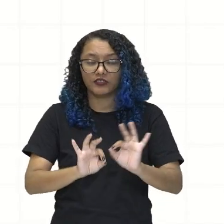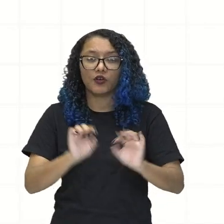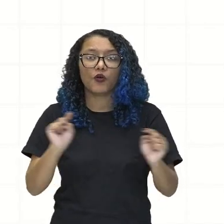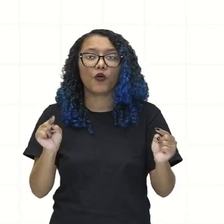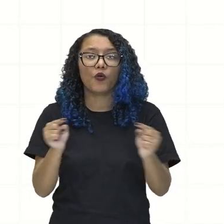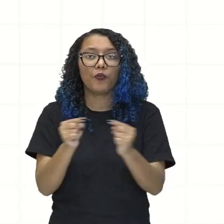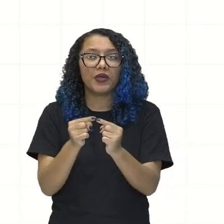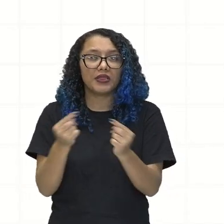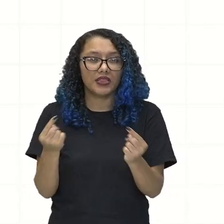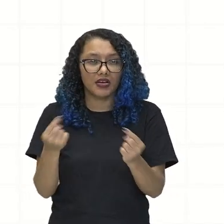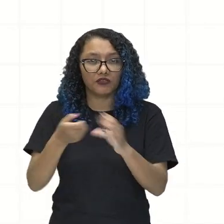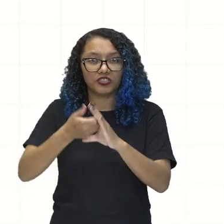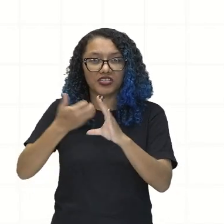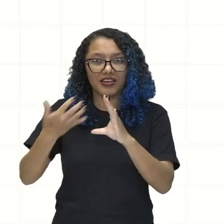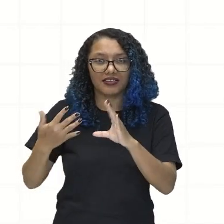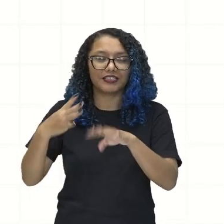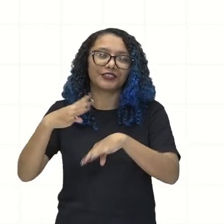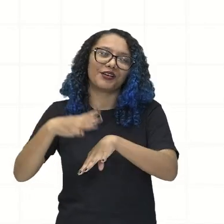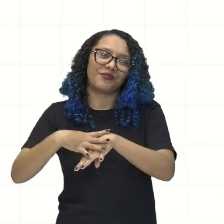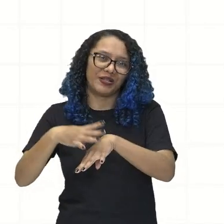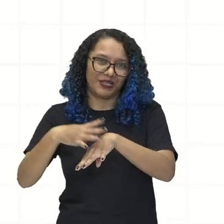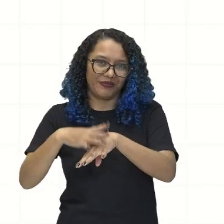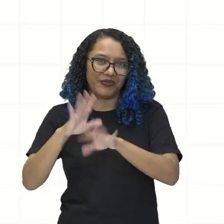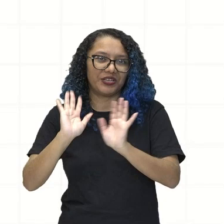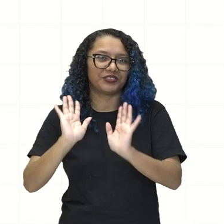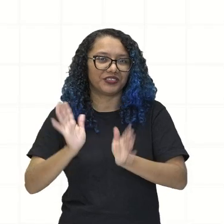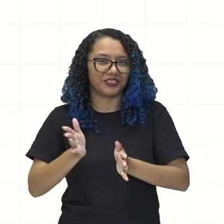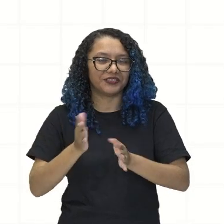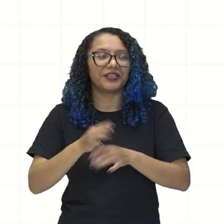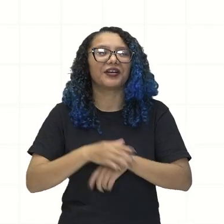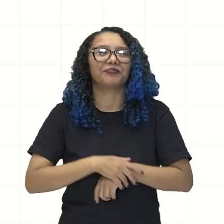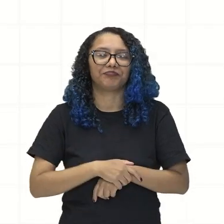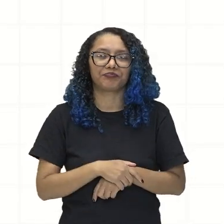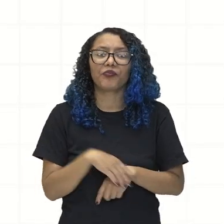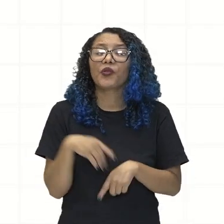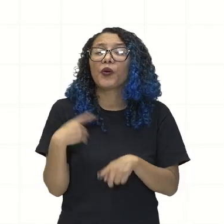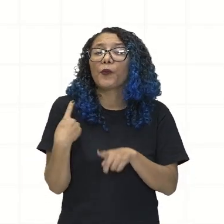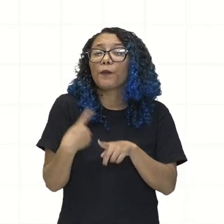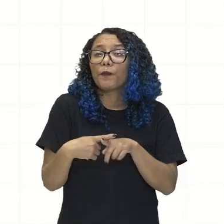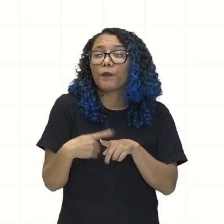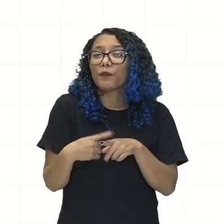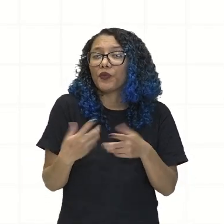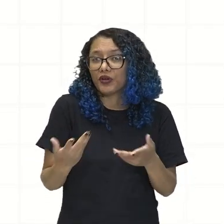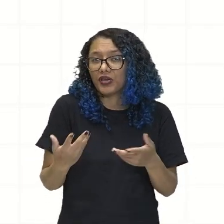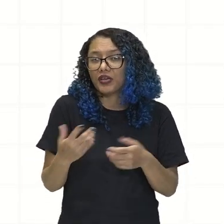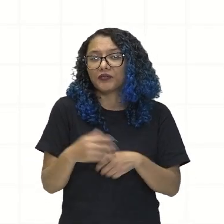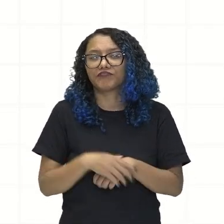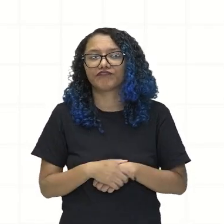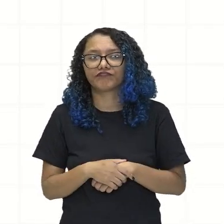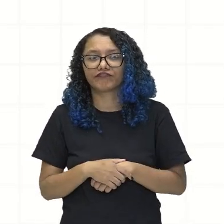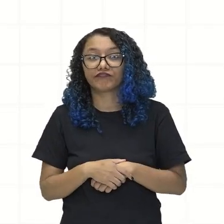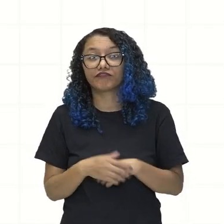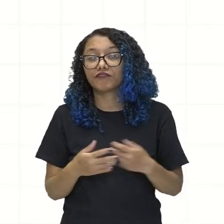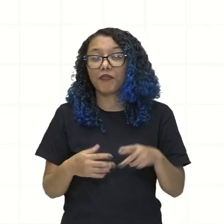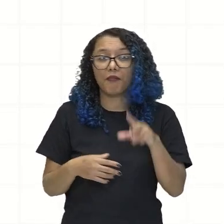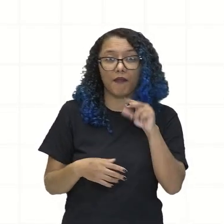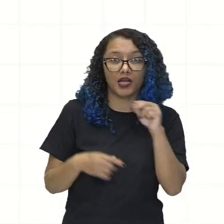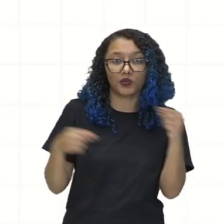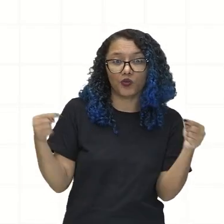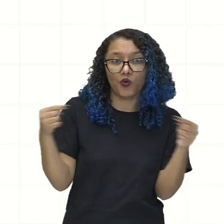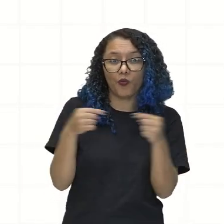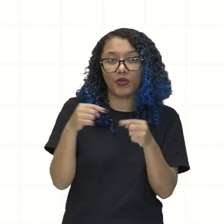problema, certo? Olha lá, porque você chamou pato de X e